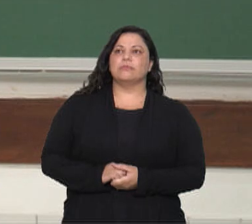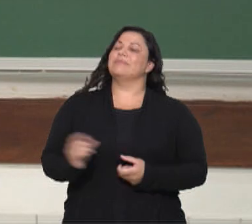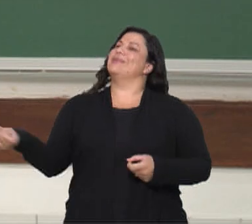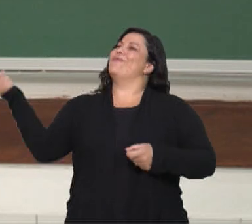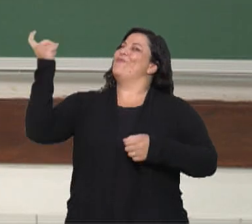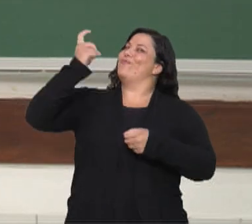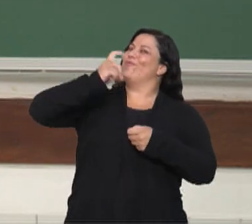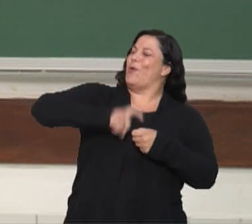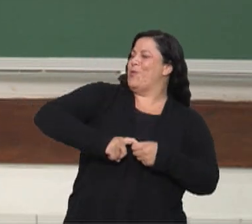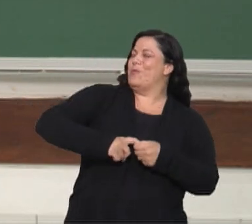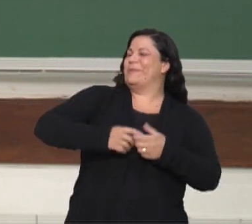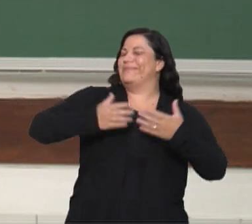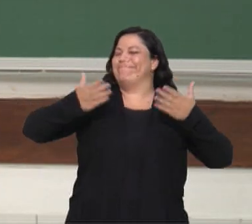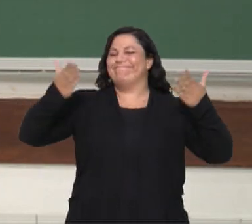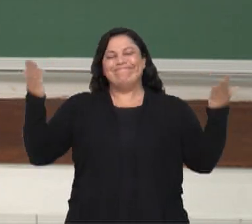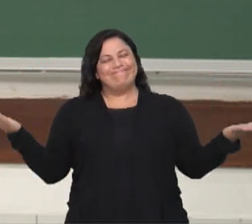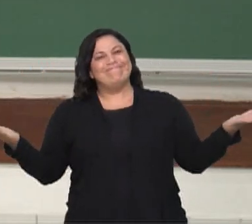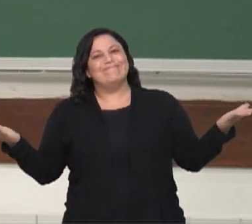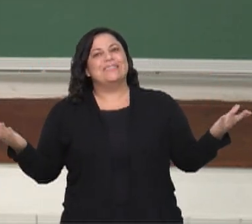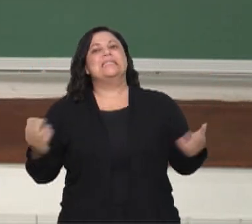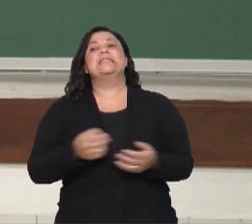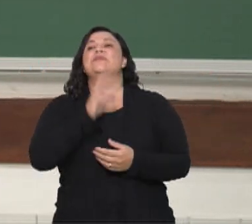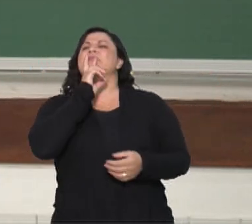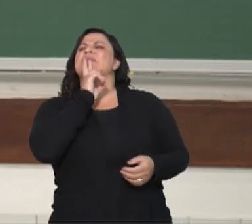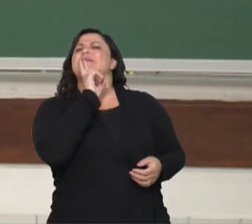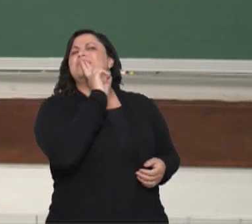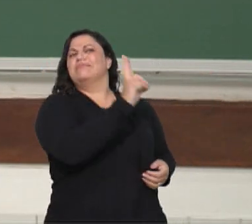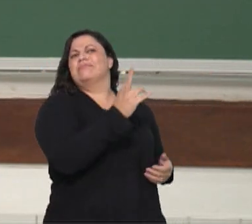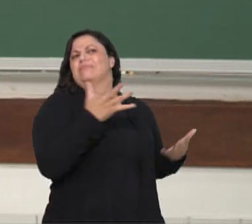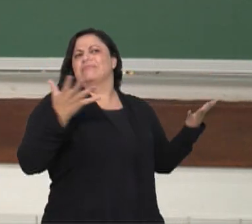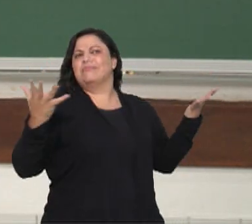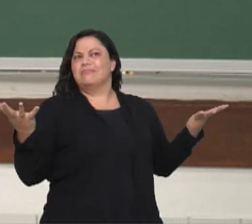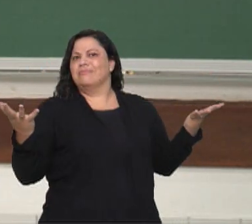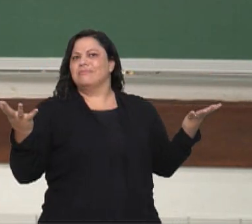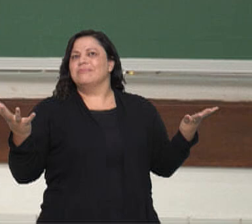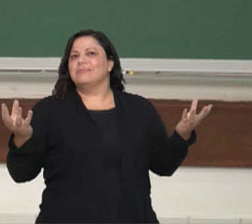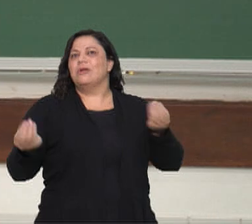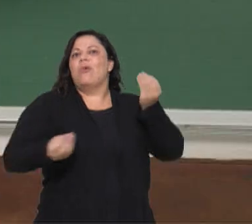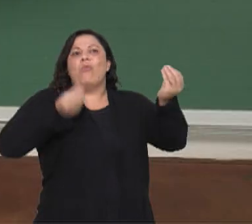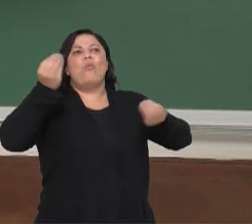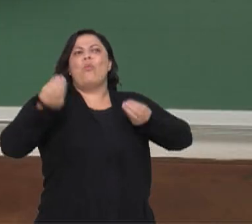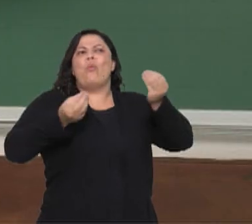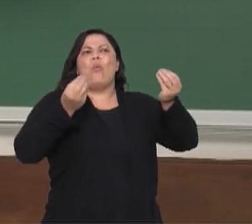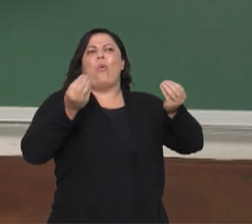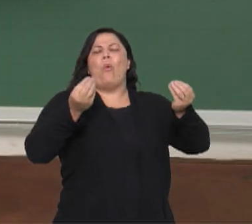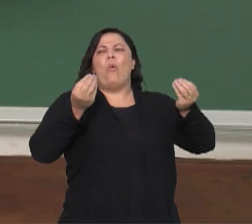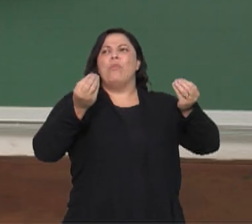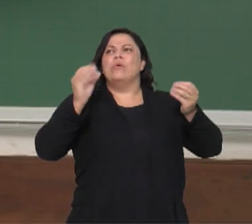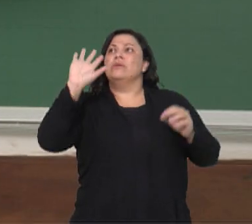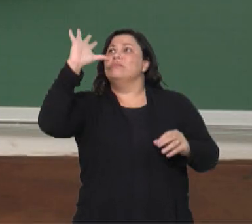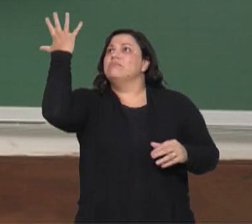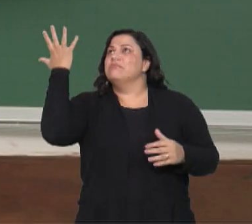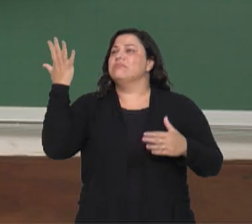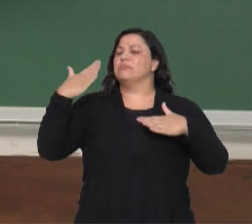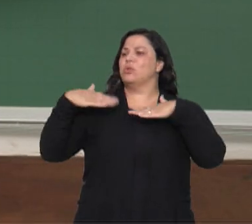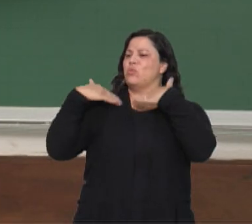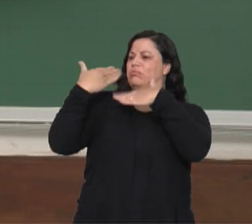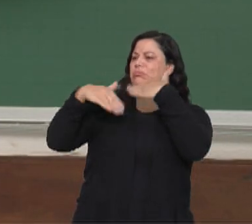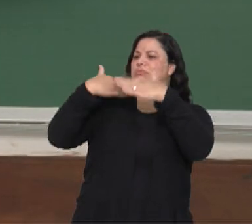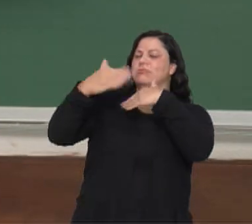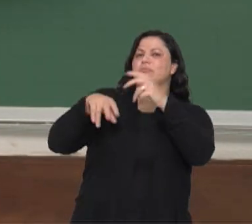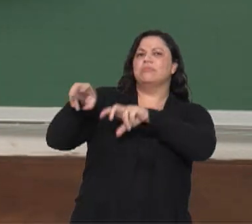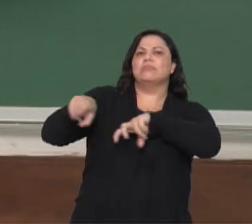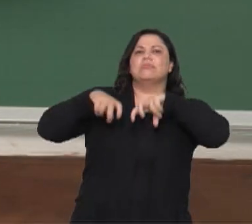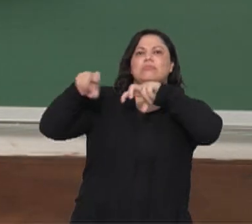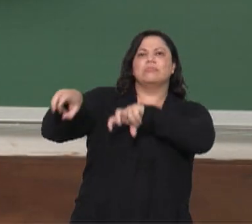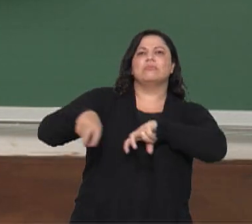Voltei, galera. E aí? O que vocês responderam? Como que como que ocorreu o desenvolvimento da agricultura